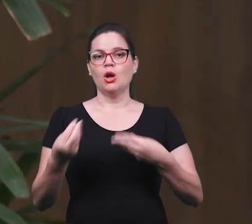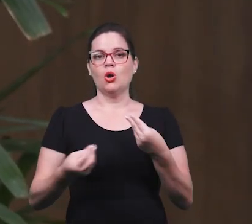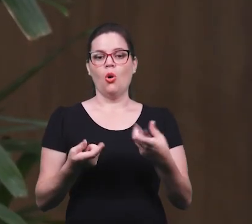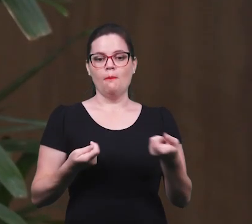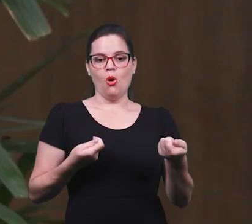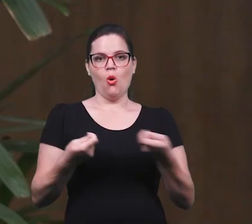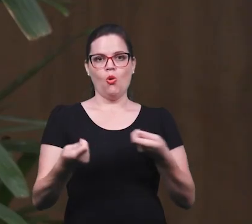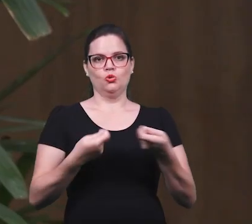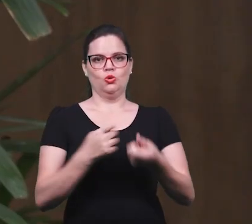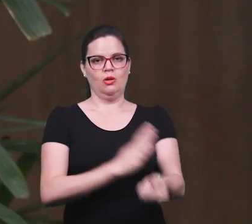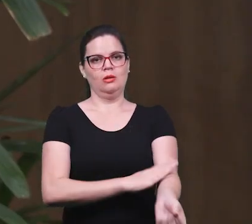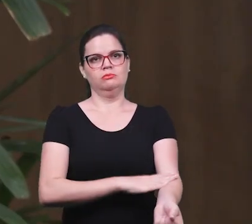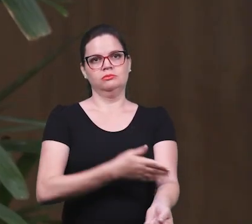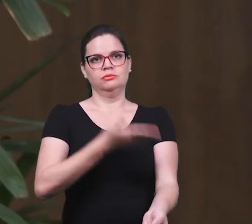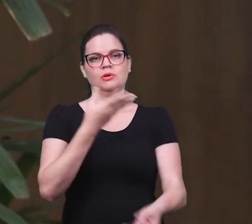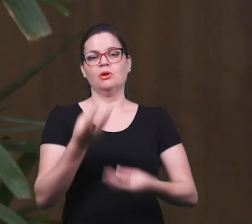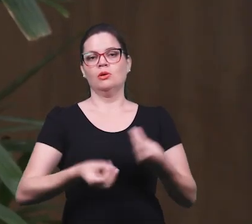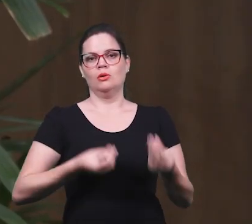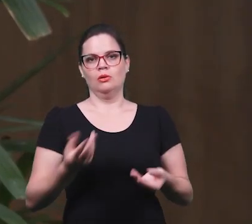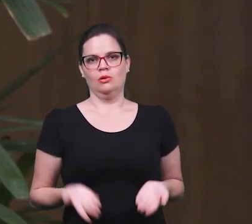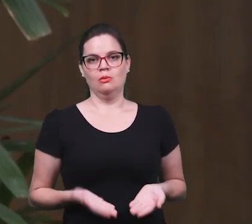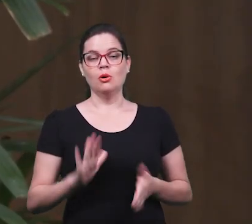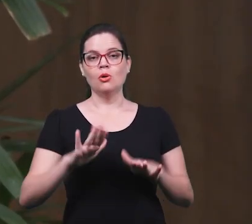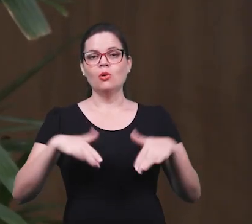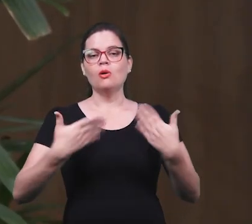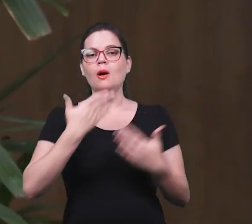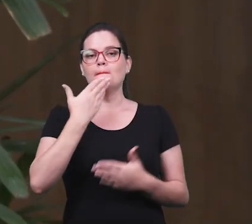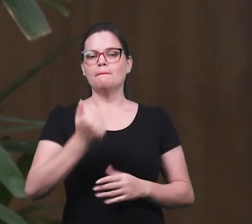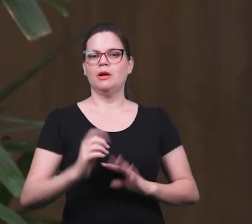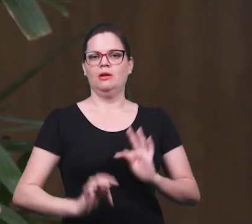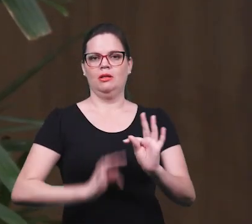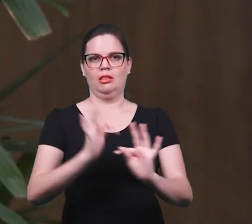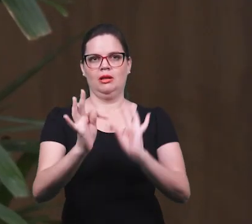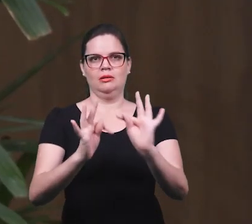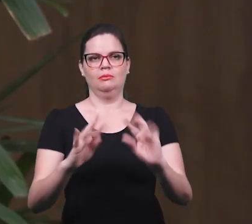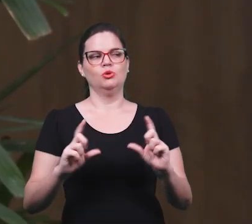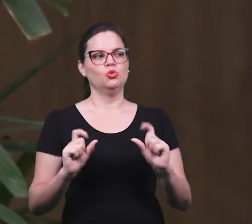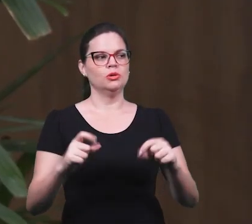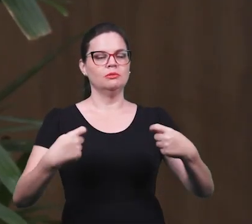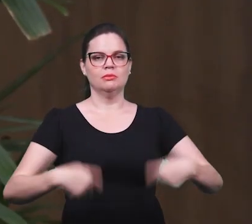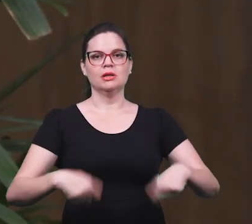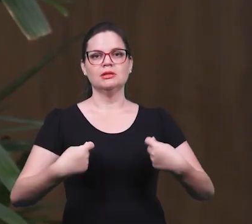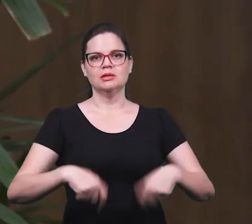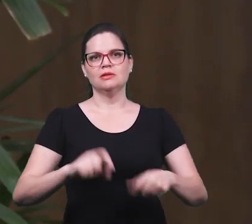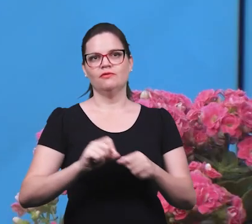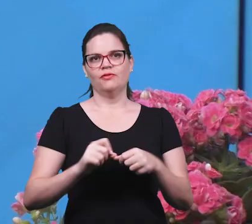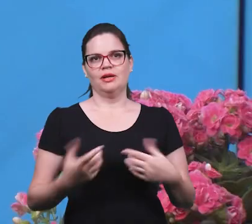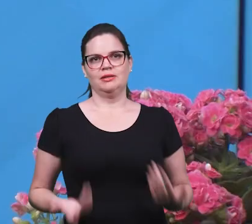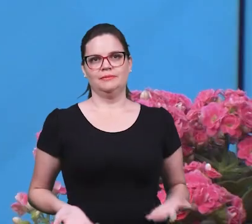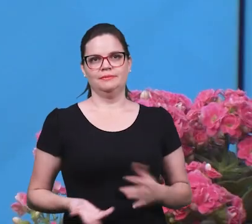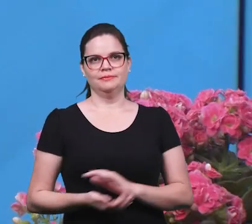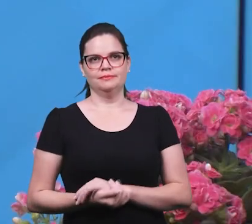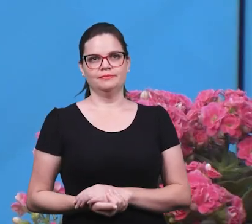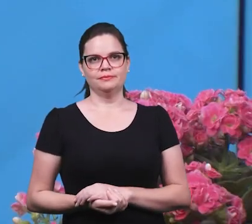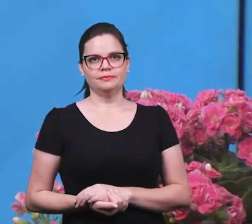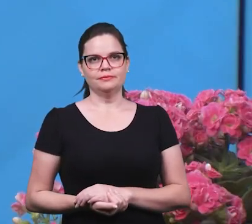a hipertensão? Qual é o tratamento adequado? O que é feito nos casos de hipertensão? Beleza. Então, toda